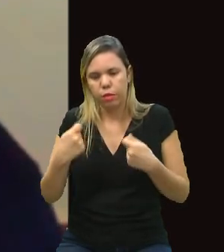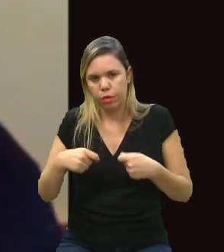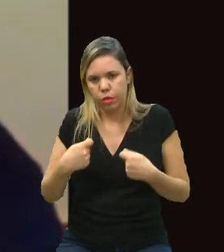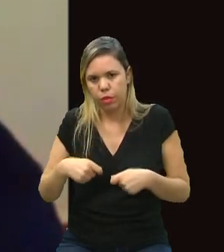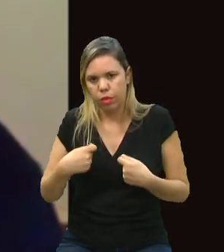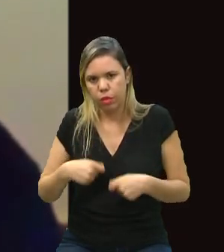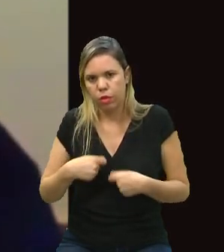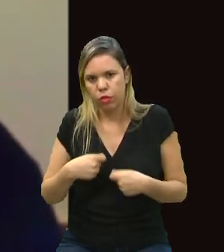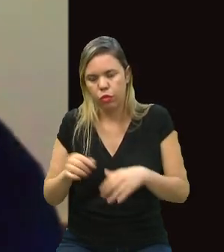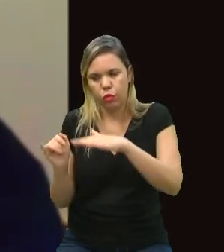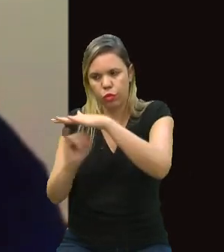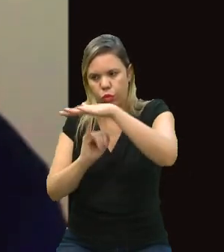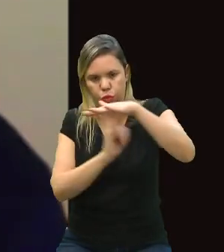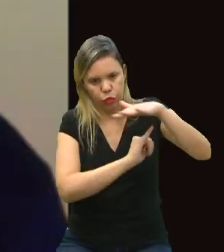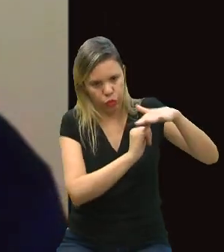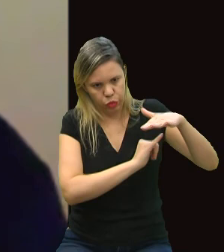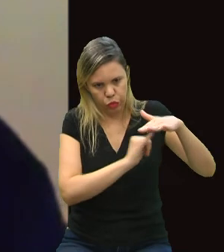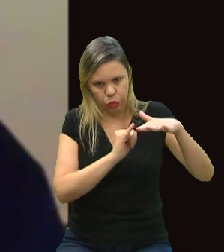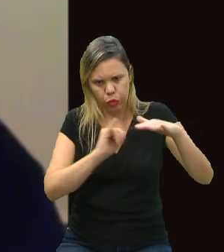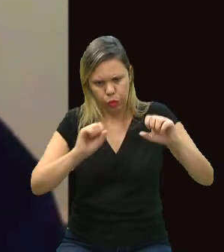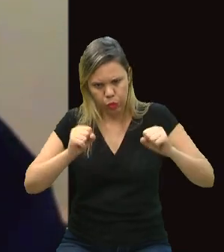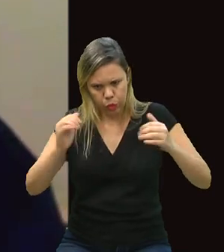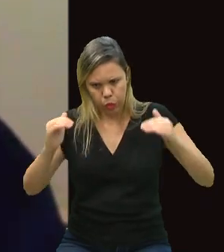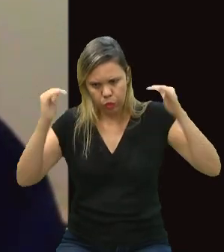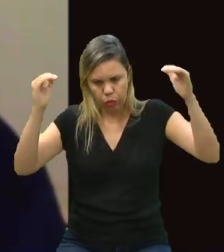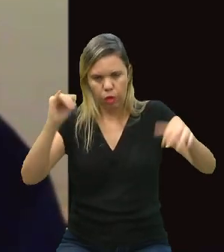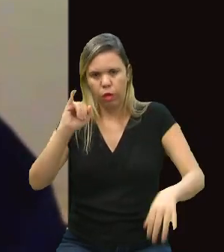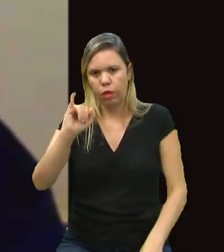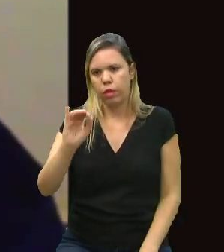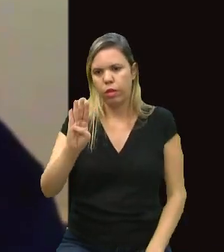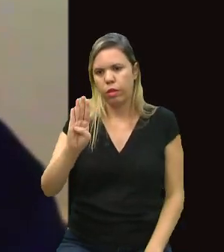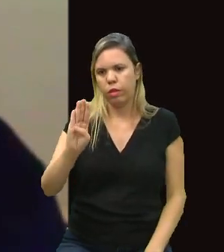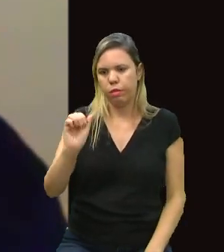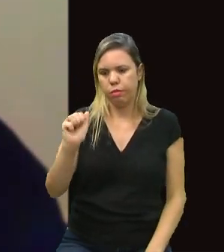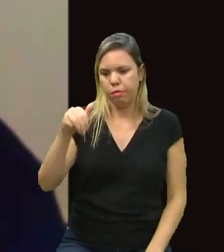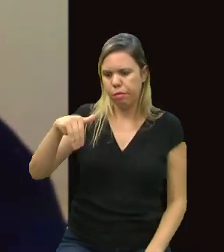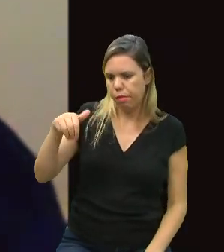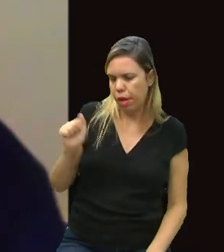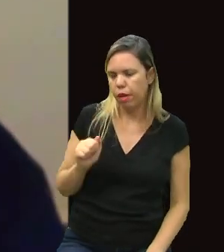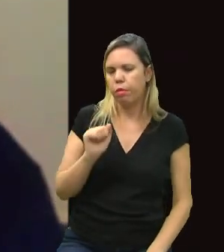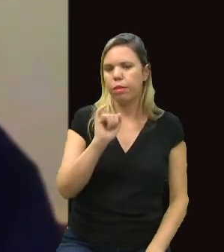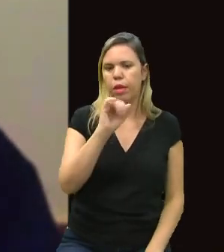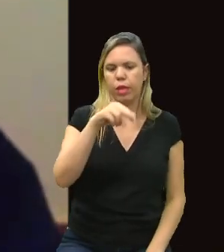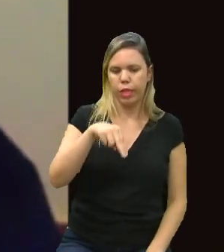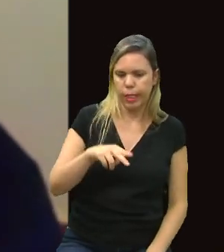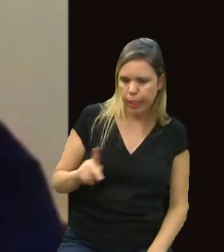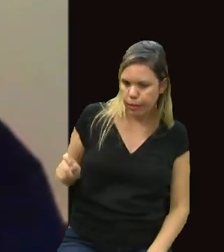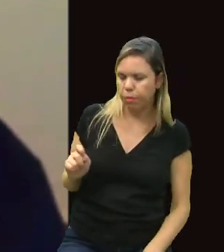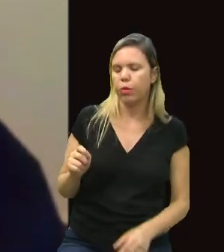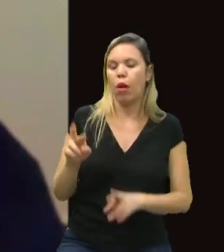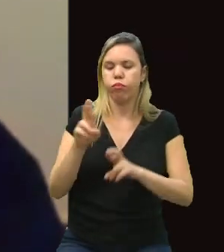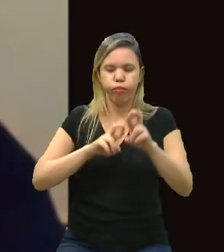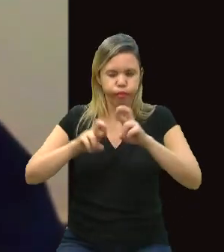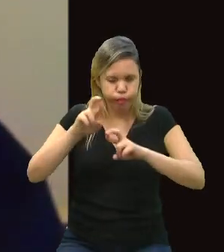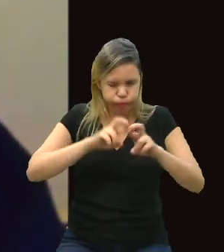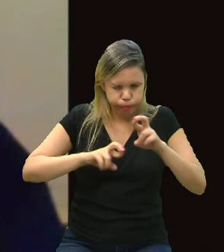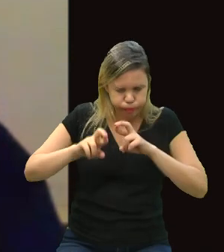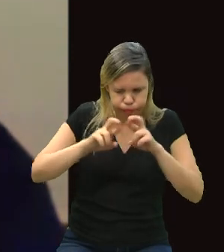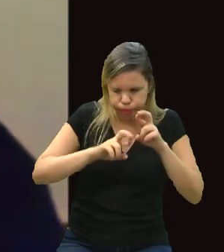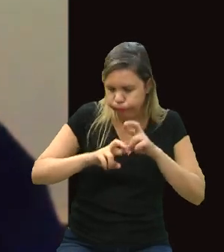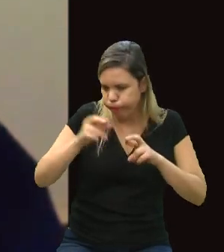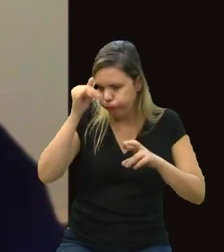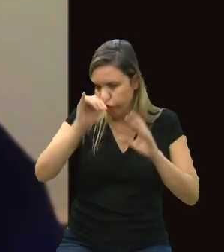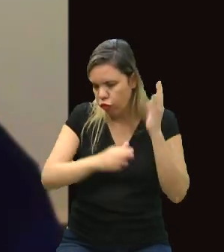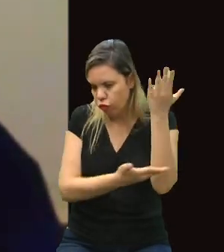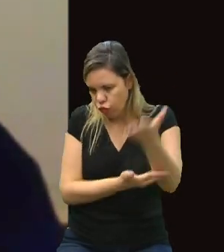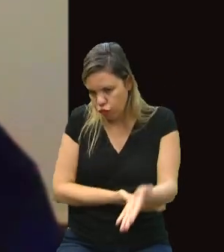próprio INPE, que ajuda no monitoramento do desmatamento, no monitoramento das queimadas. No nível